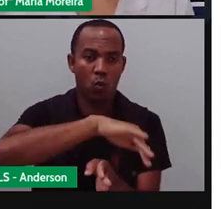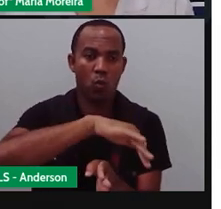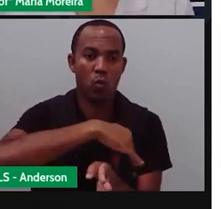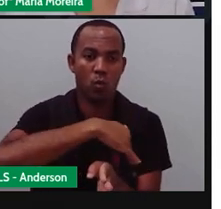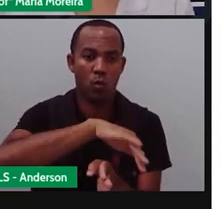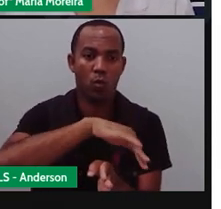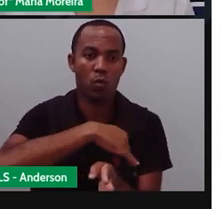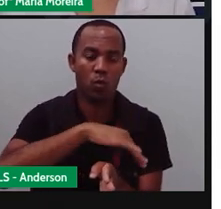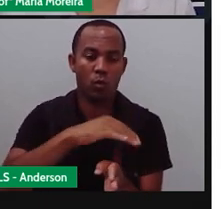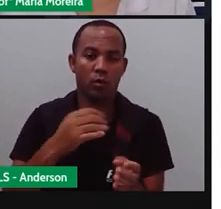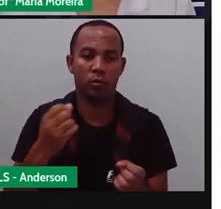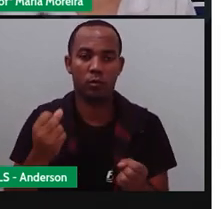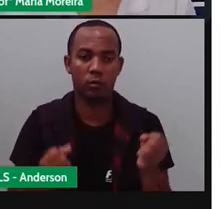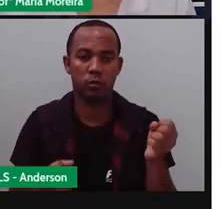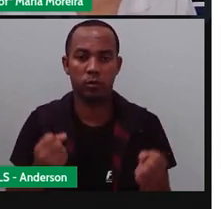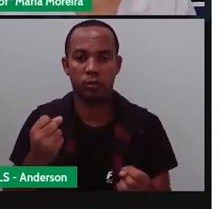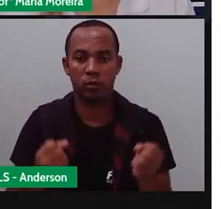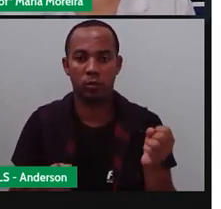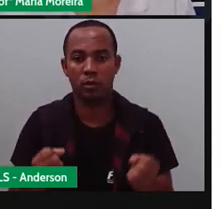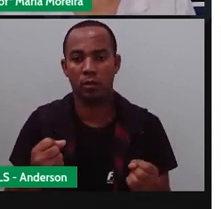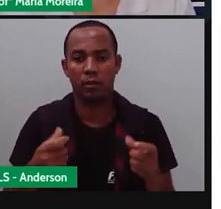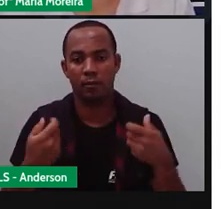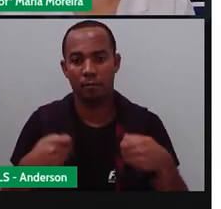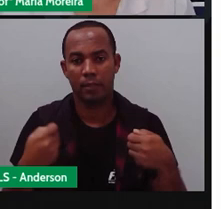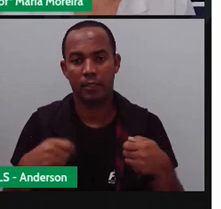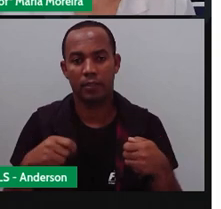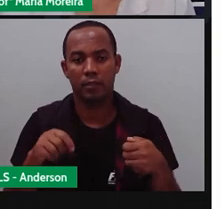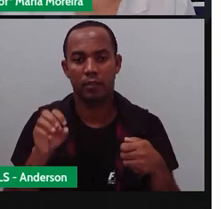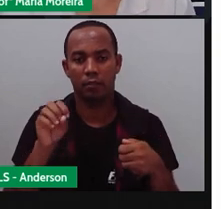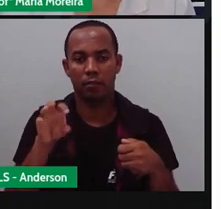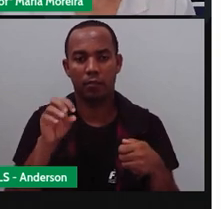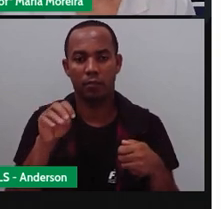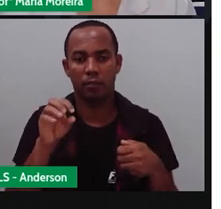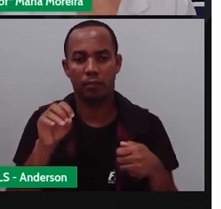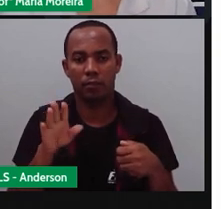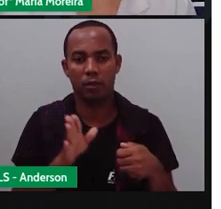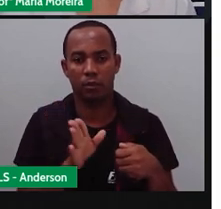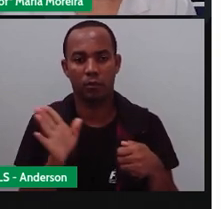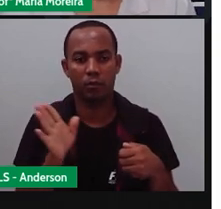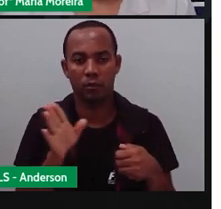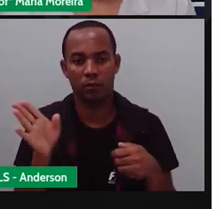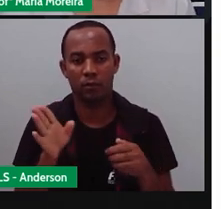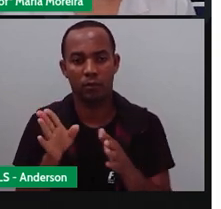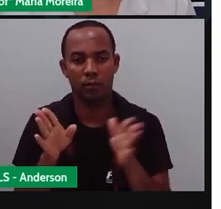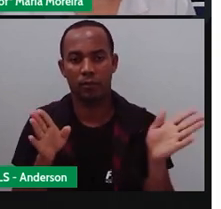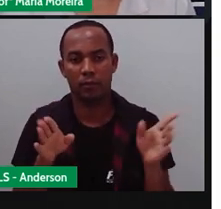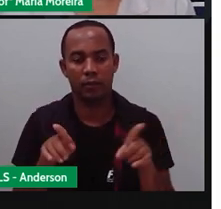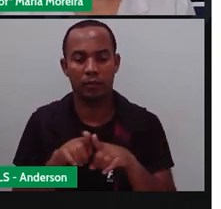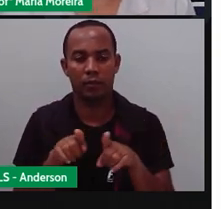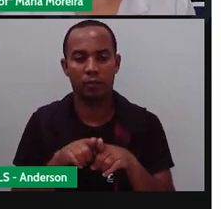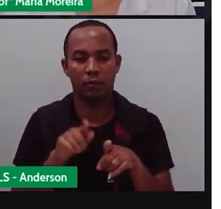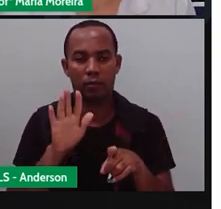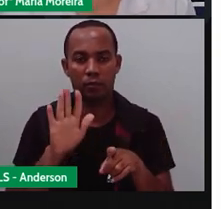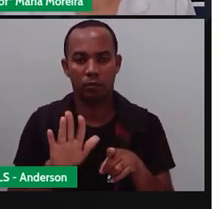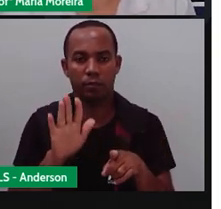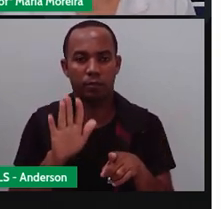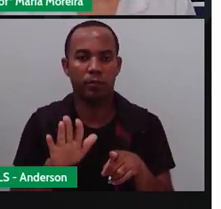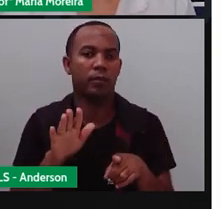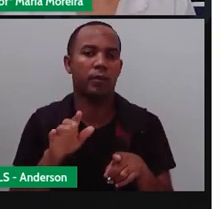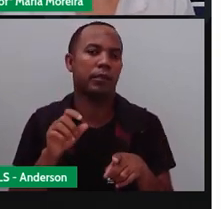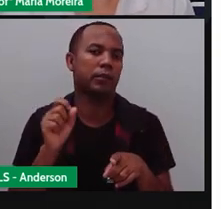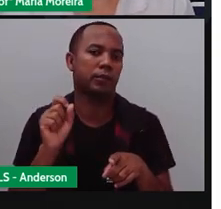com os demais veículos deverão ser equipados com piscas indicador de direção e lanterna de freio e sinalização